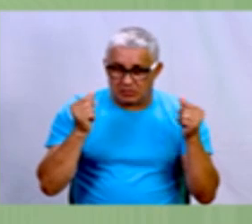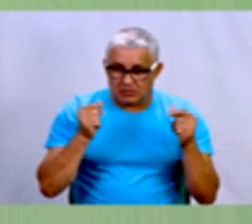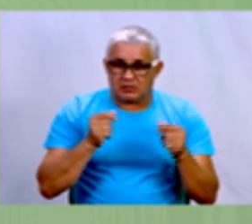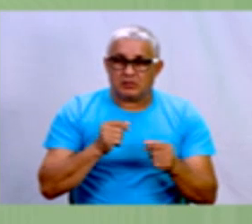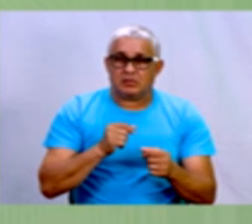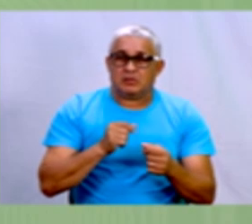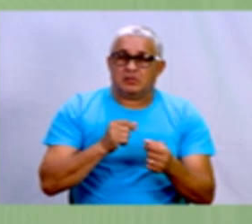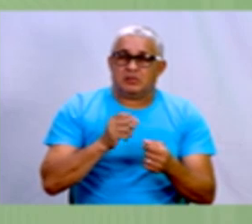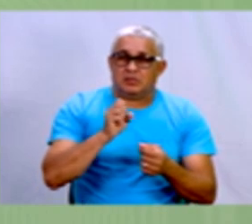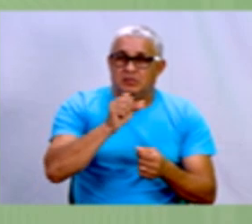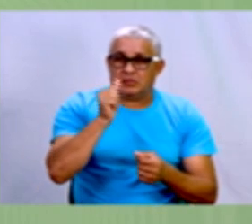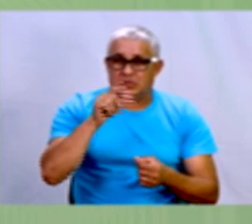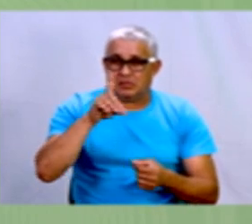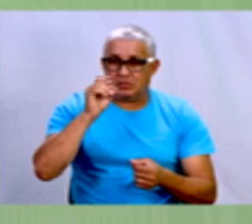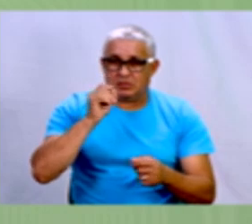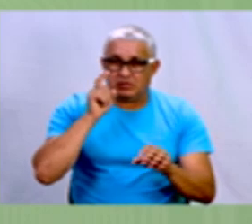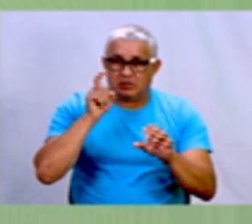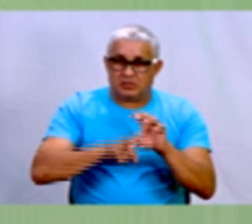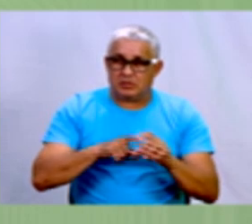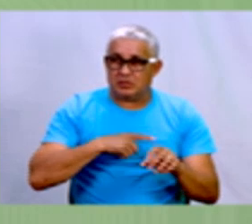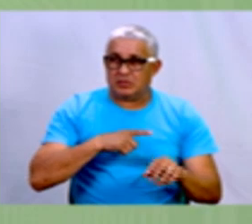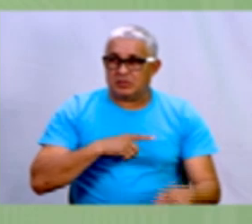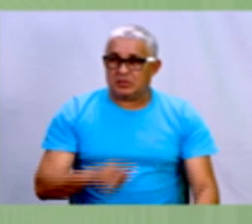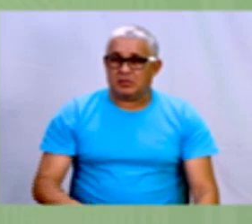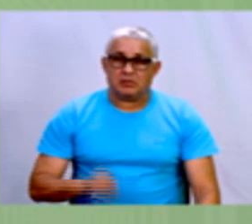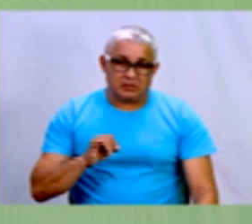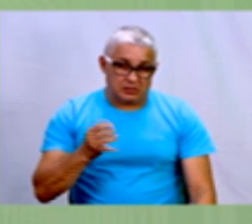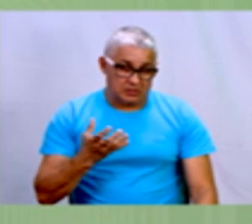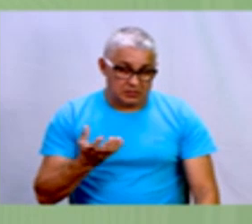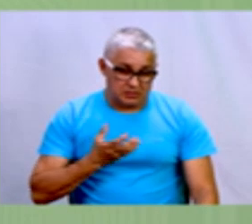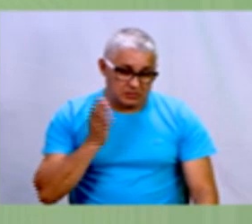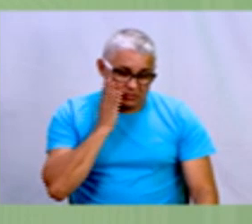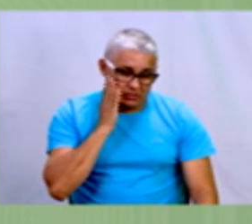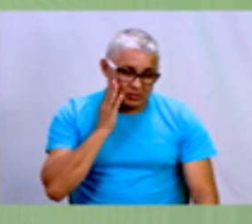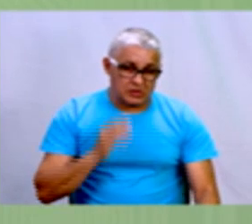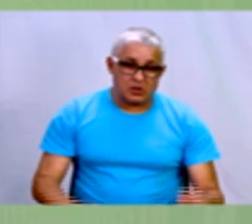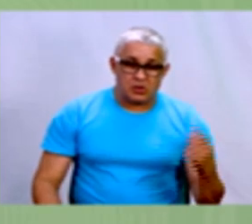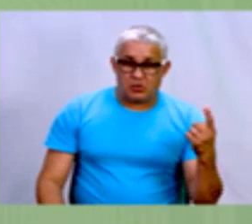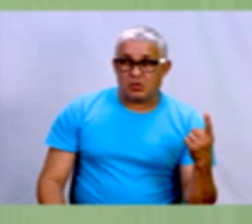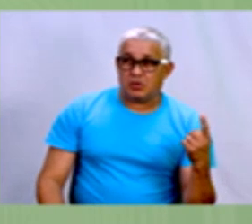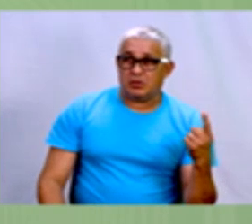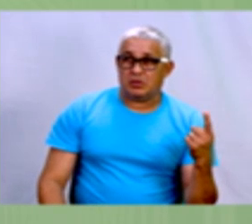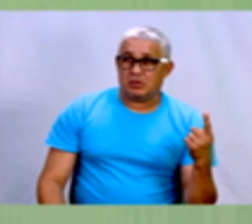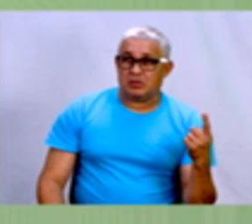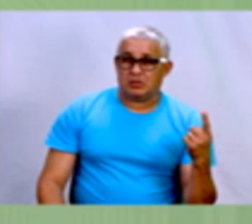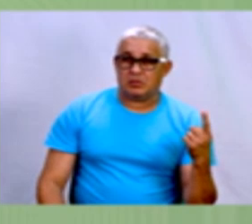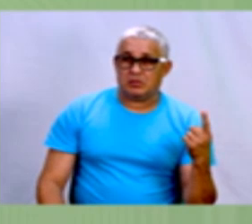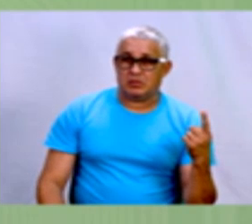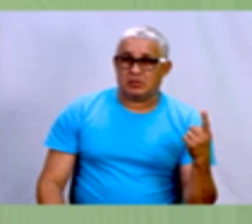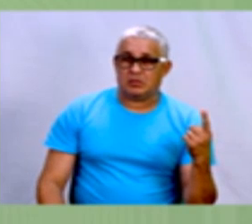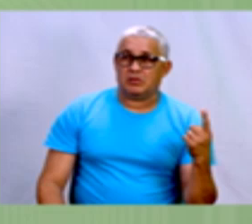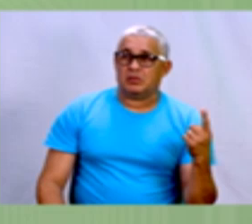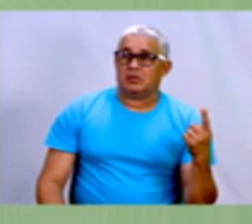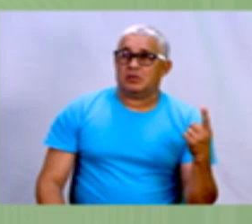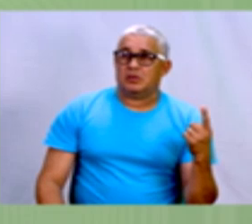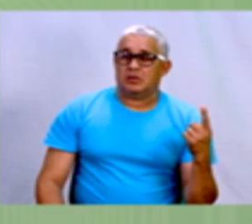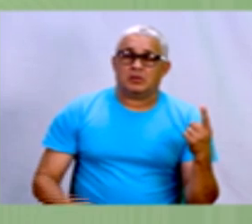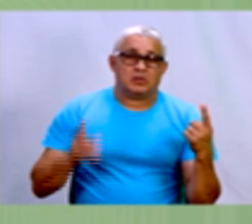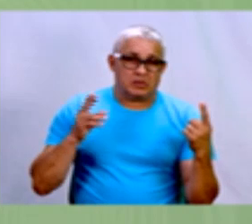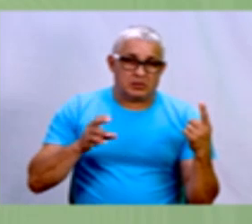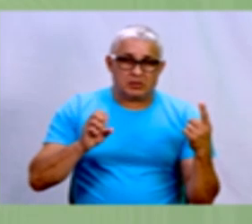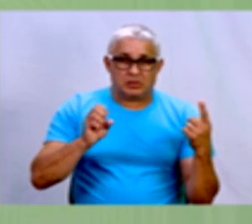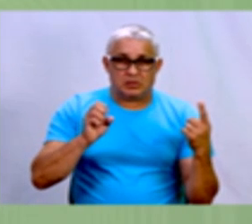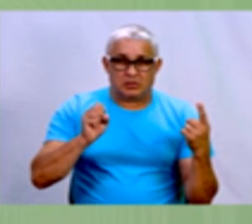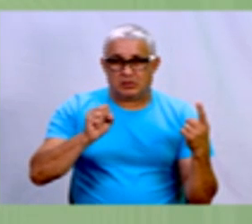facilmente encontrado. E aqui a gente tem, ó, se a gente quiser saber no período 1, é saldo devedor no período 1, daí a gente tem igual a